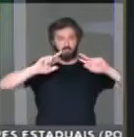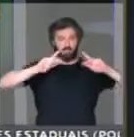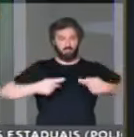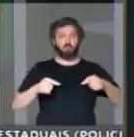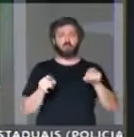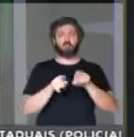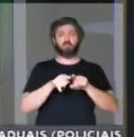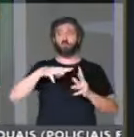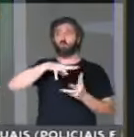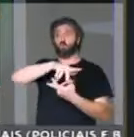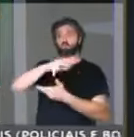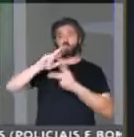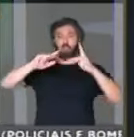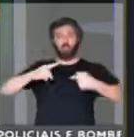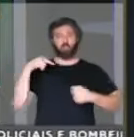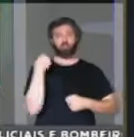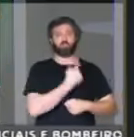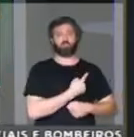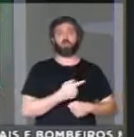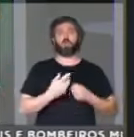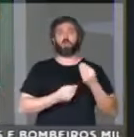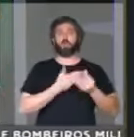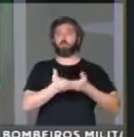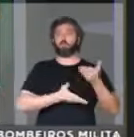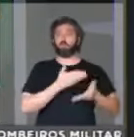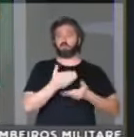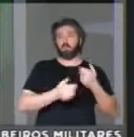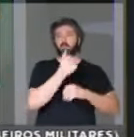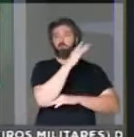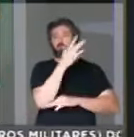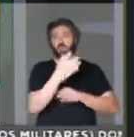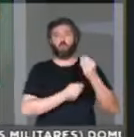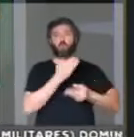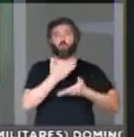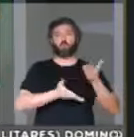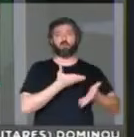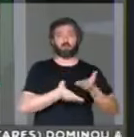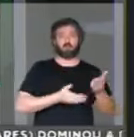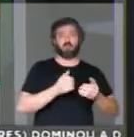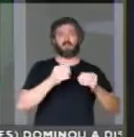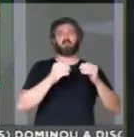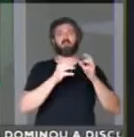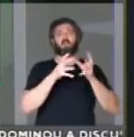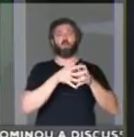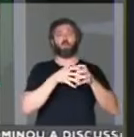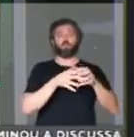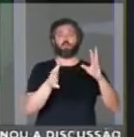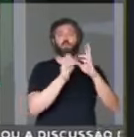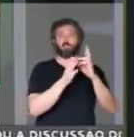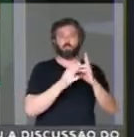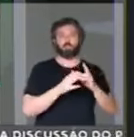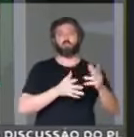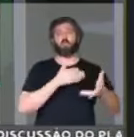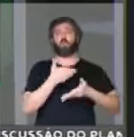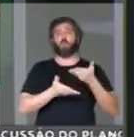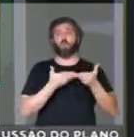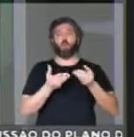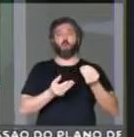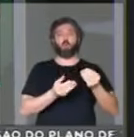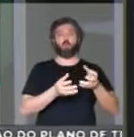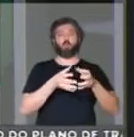mundial sobre como tratamos as nossas florestas os direitos das comunidades originárias o direito da nossa população